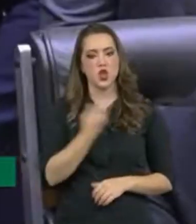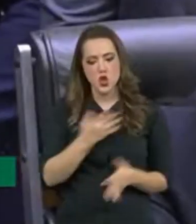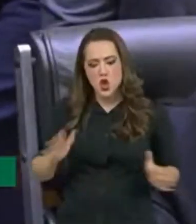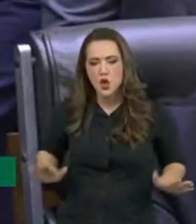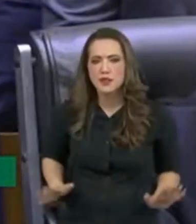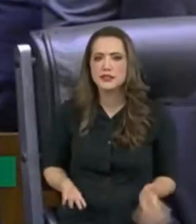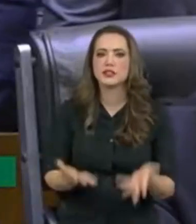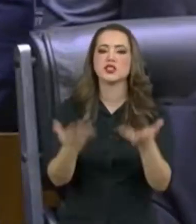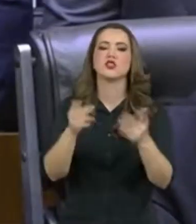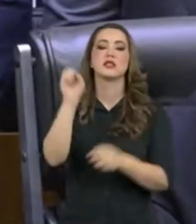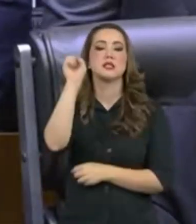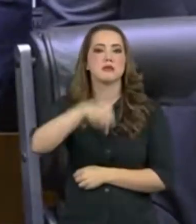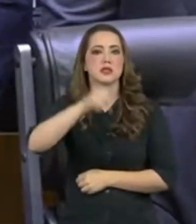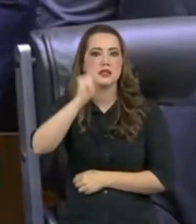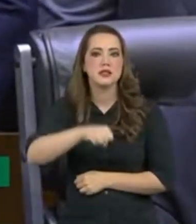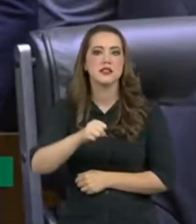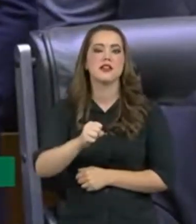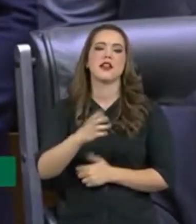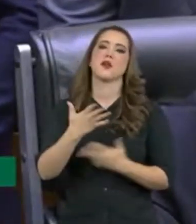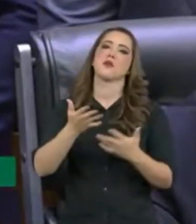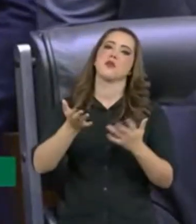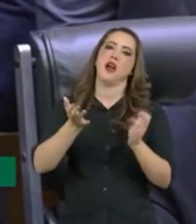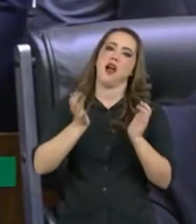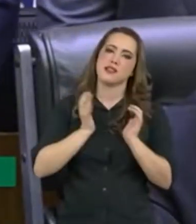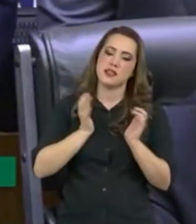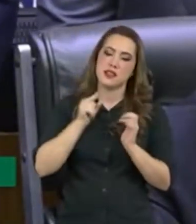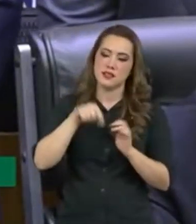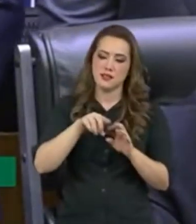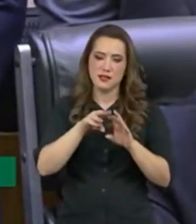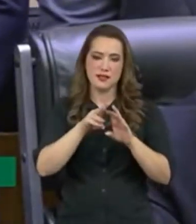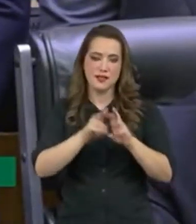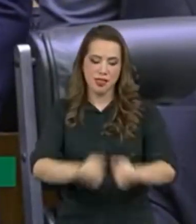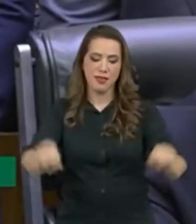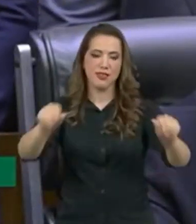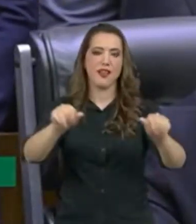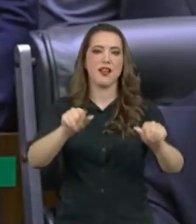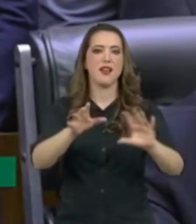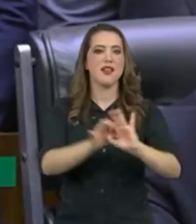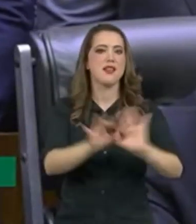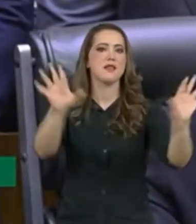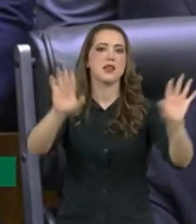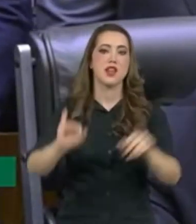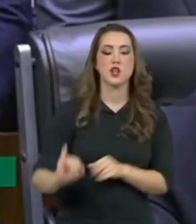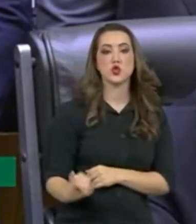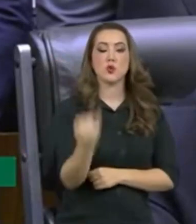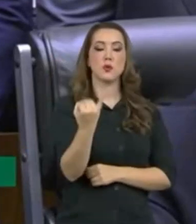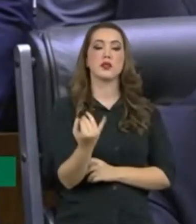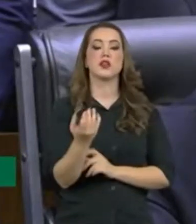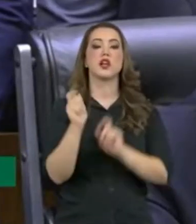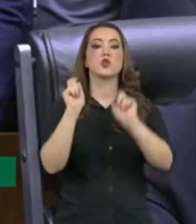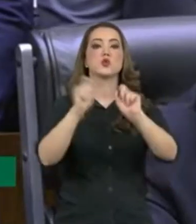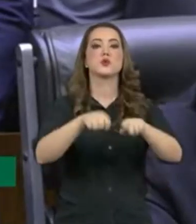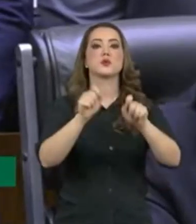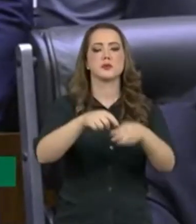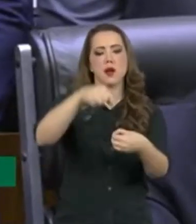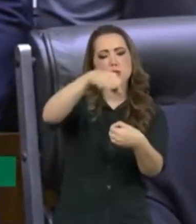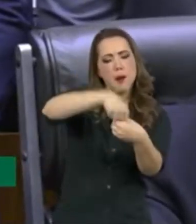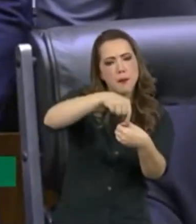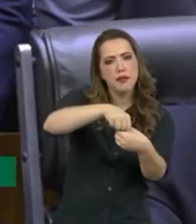Incentivaremos sim a prosperidade na terra, liberdade e oportunidade de criar, plantar e